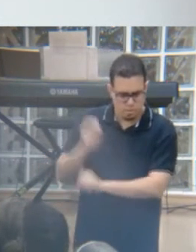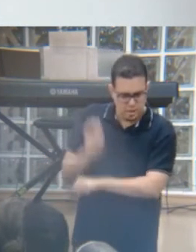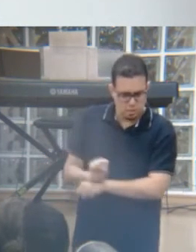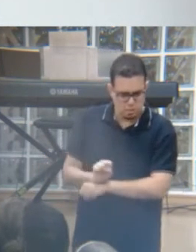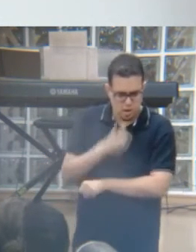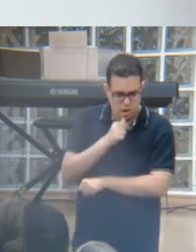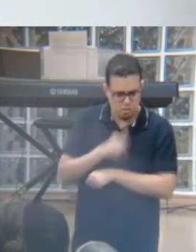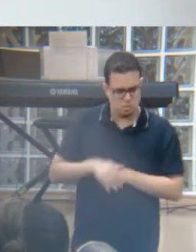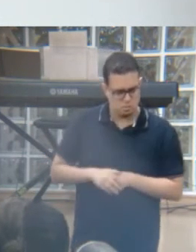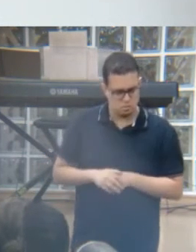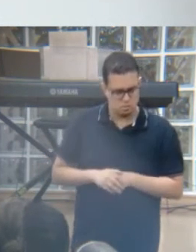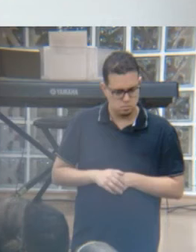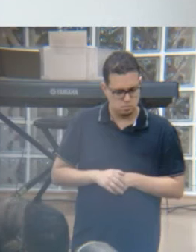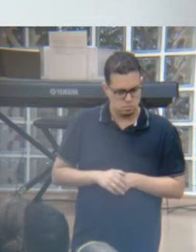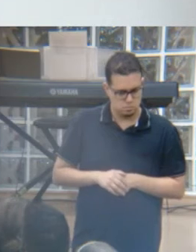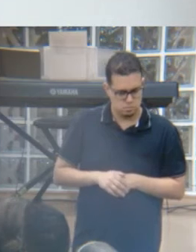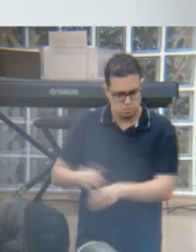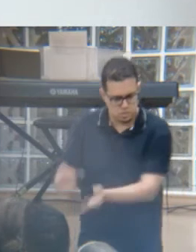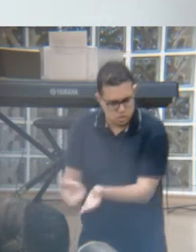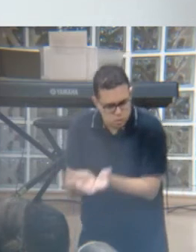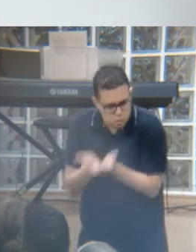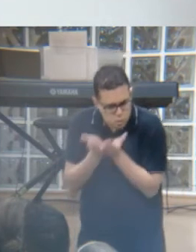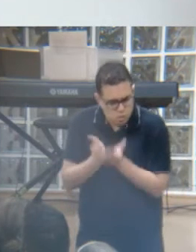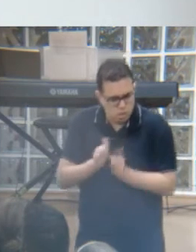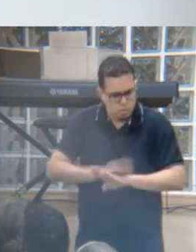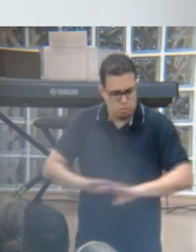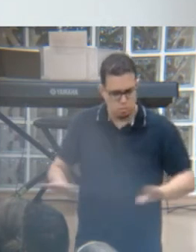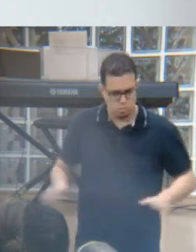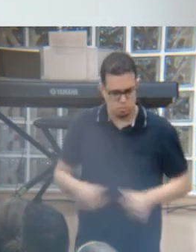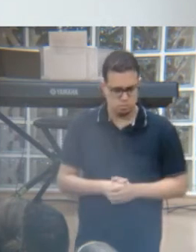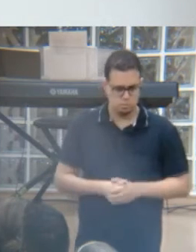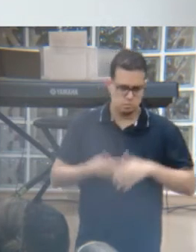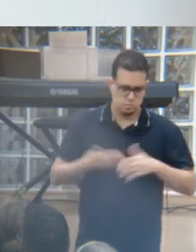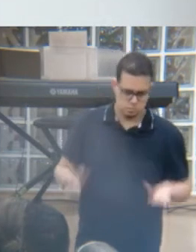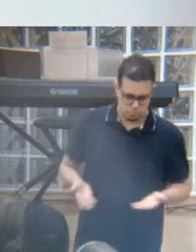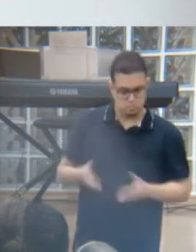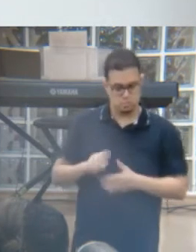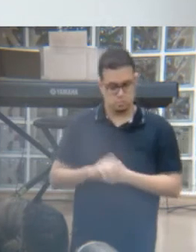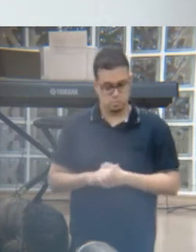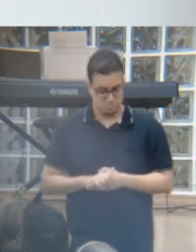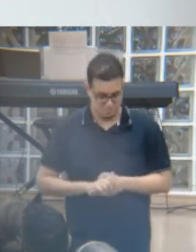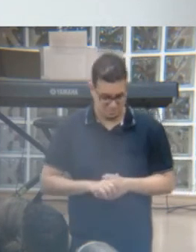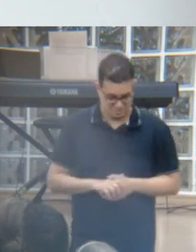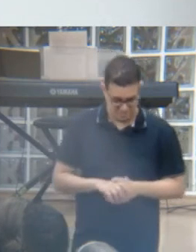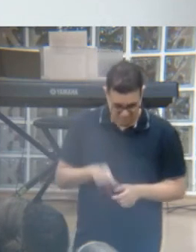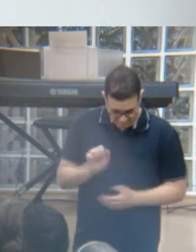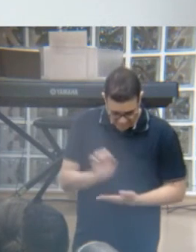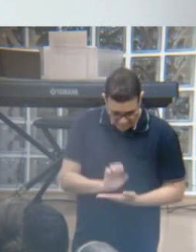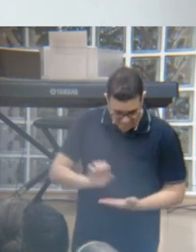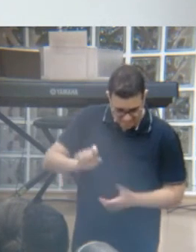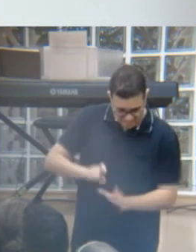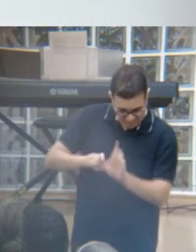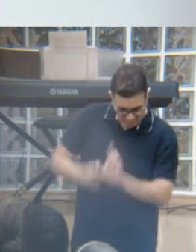Para que ele, então, não ficasse dependendo da bênção, e sim do Deus da bênção, nós não